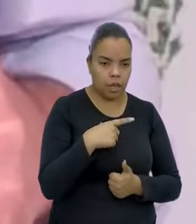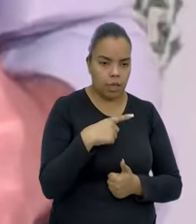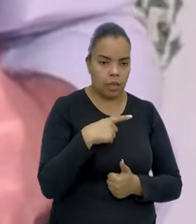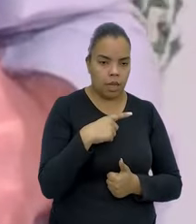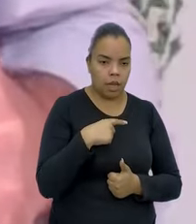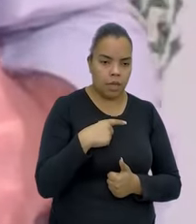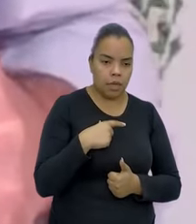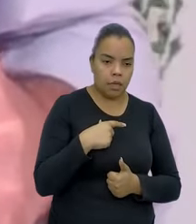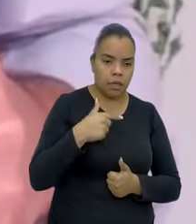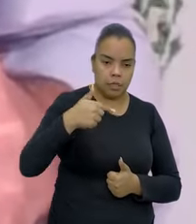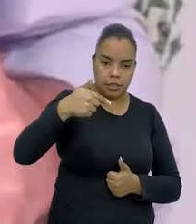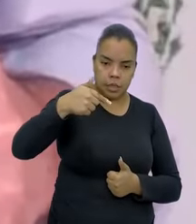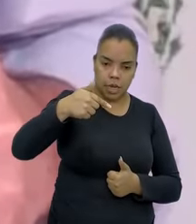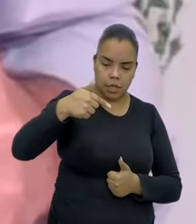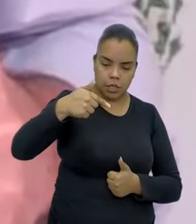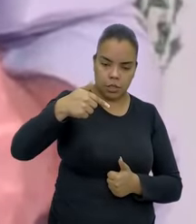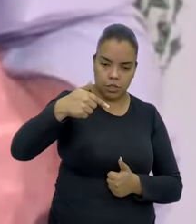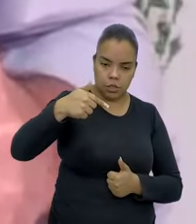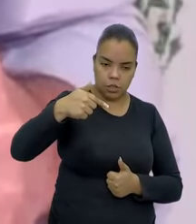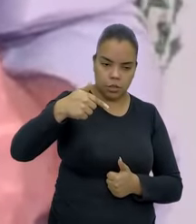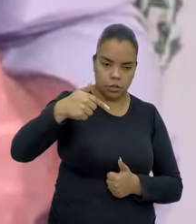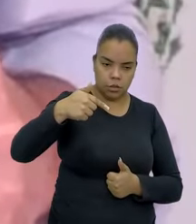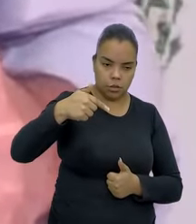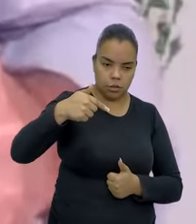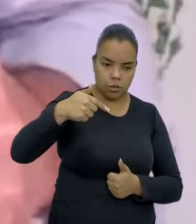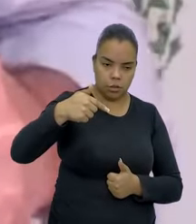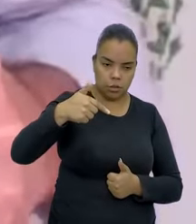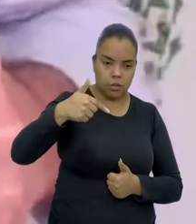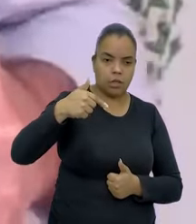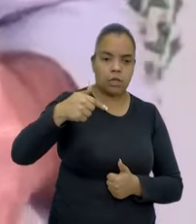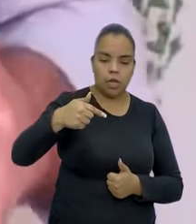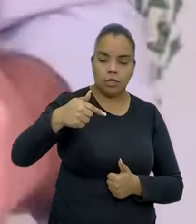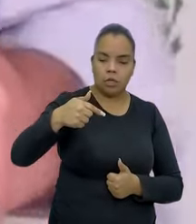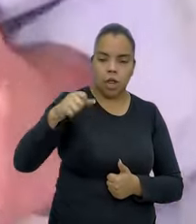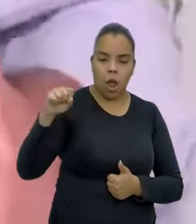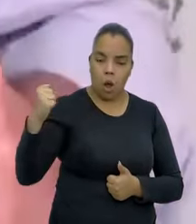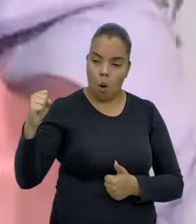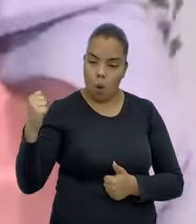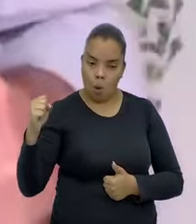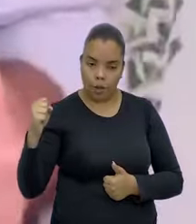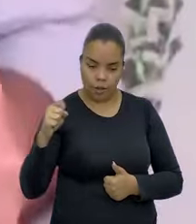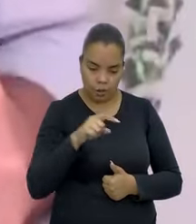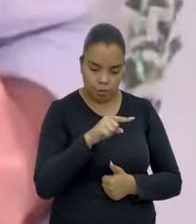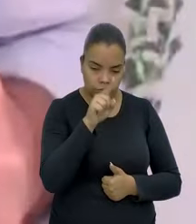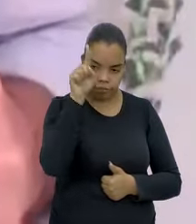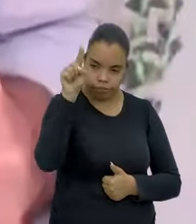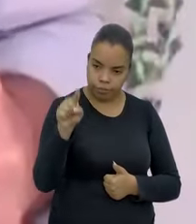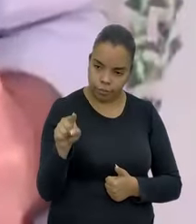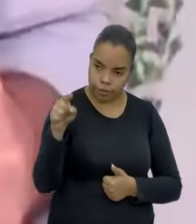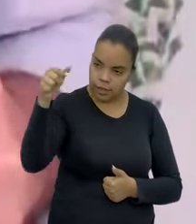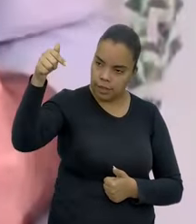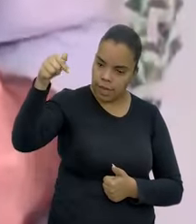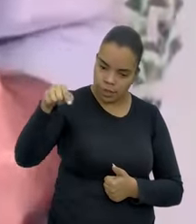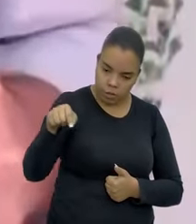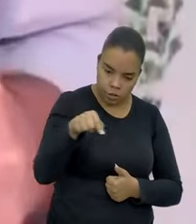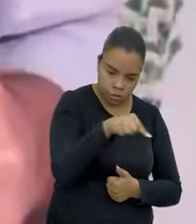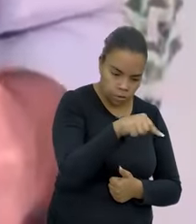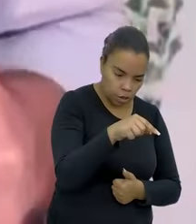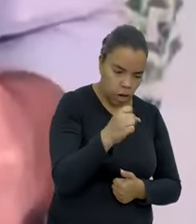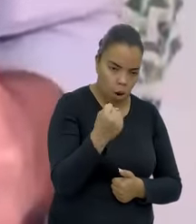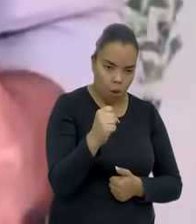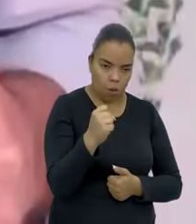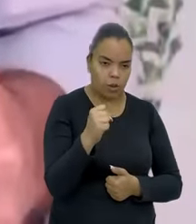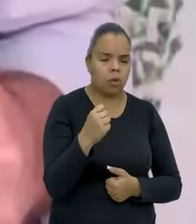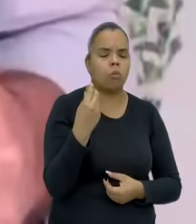cinco seis sete um dois três quatro cinco seis sete oito eu posso comentar com estudante de quantas maneiras